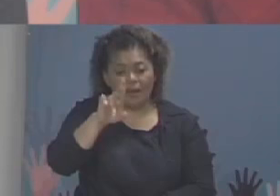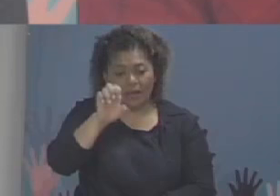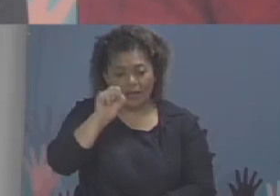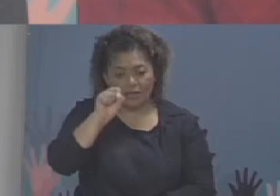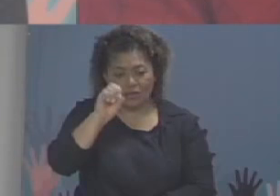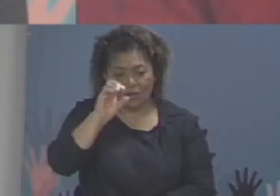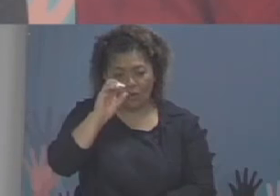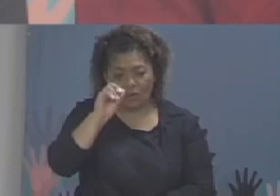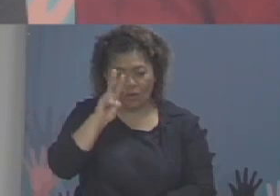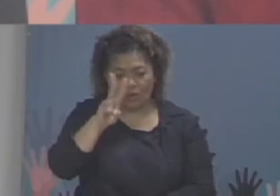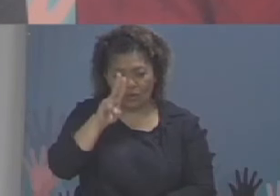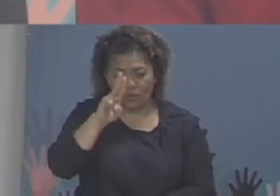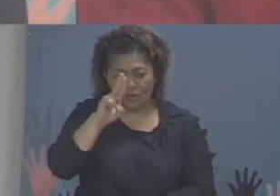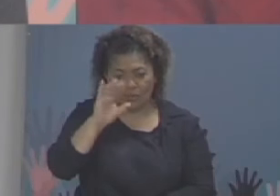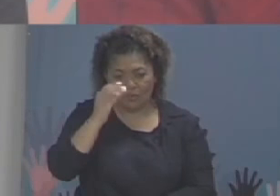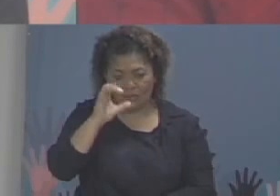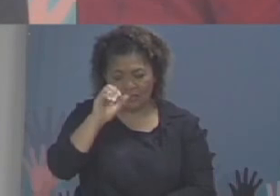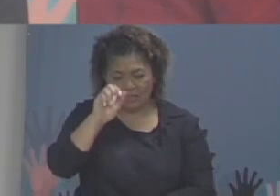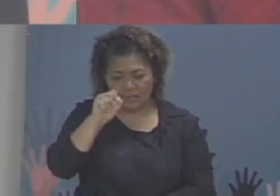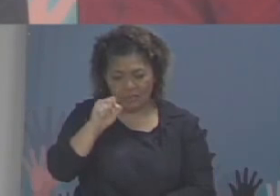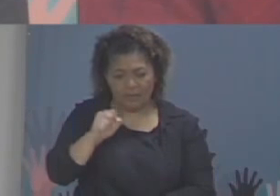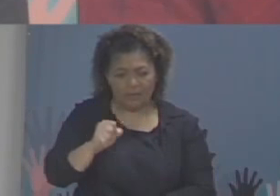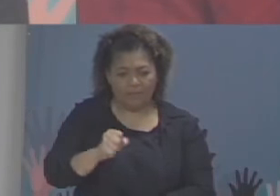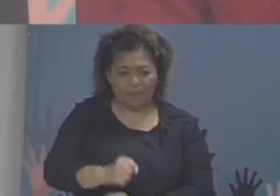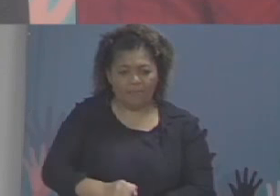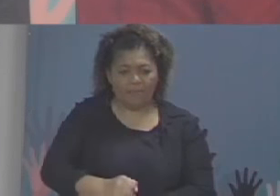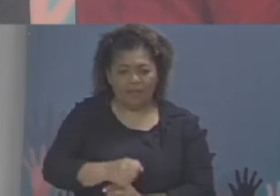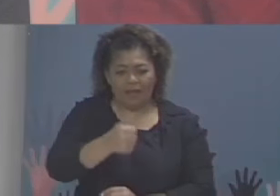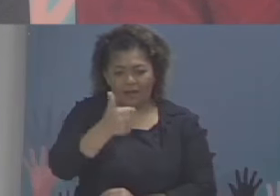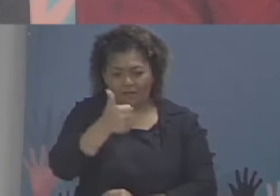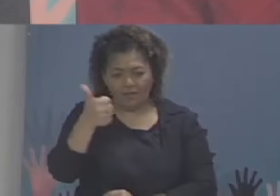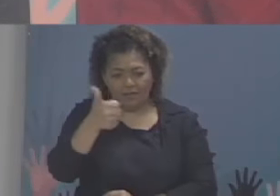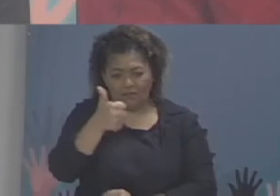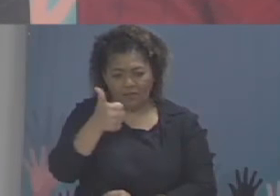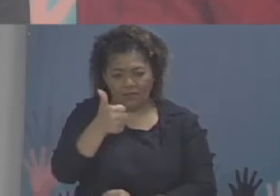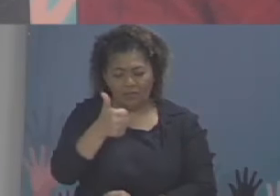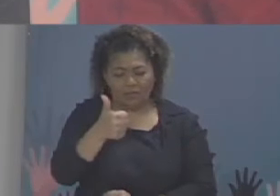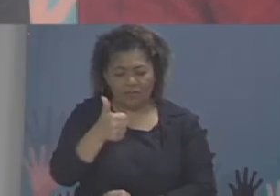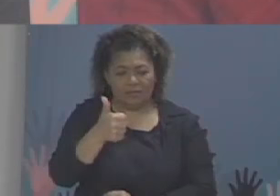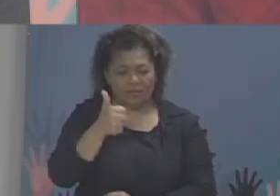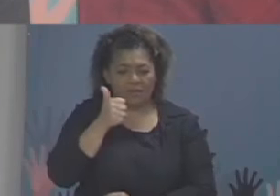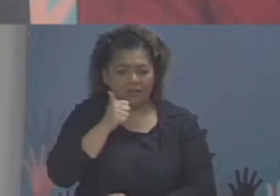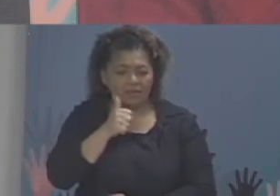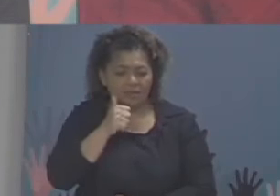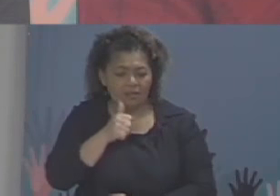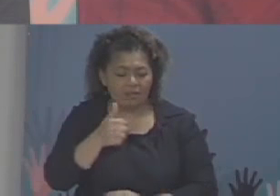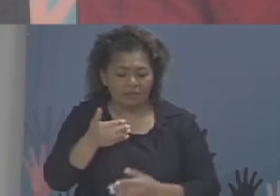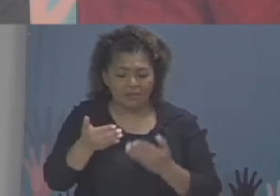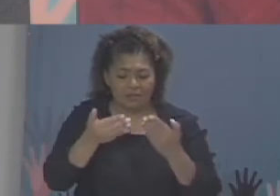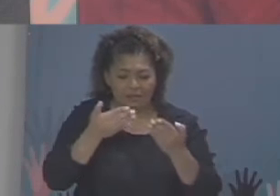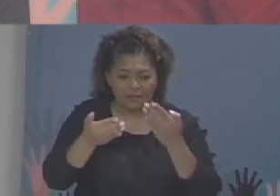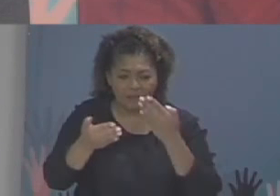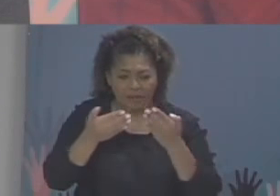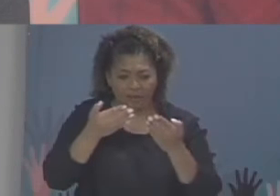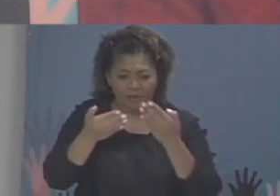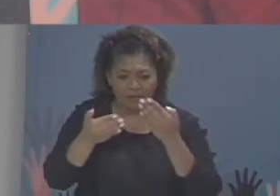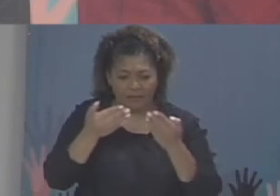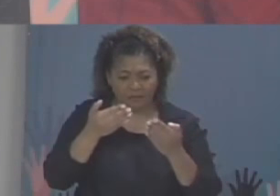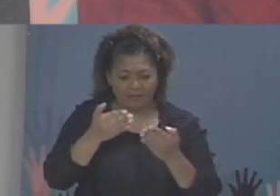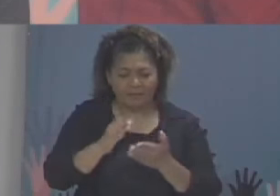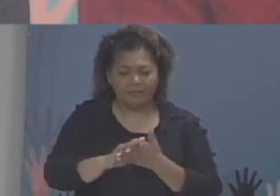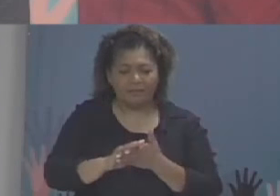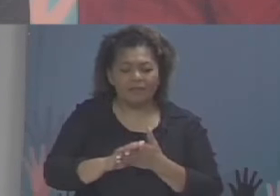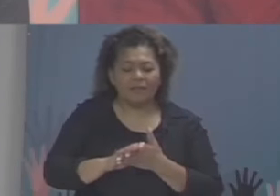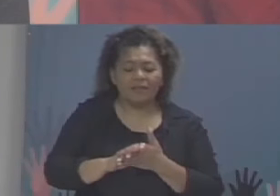afirma, em seu artigo 3º, que as psicólogas não colaborarão com eventos e serviços que propõem tratamento de cura da